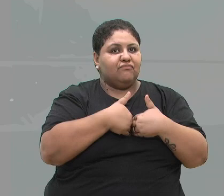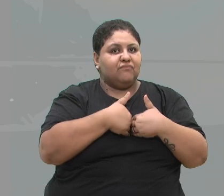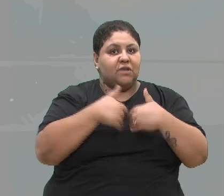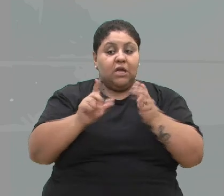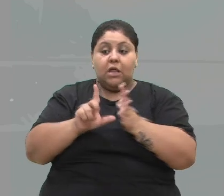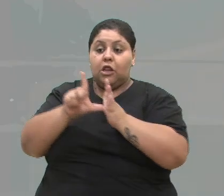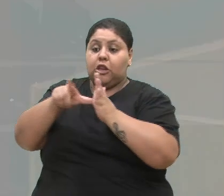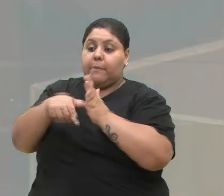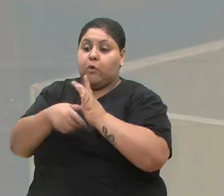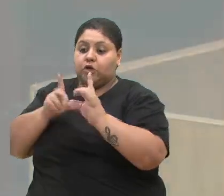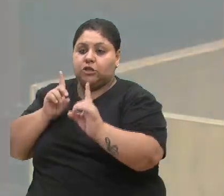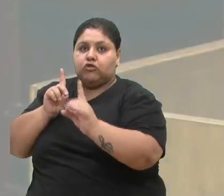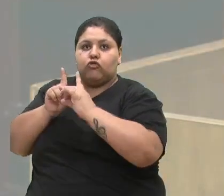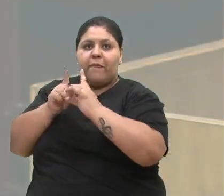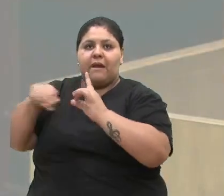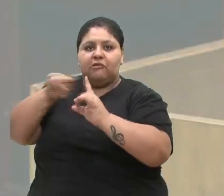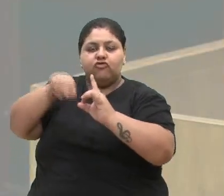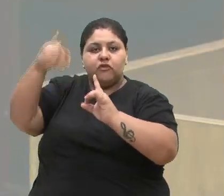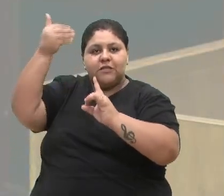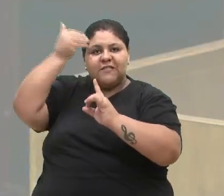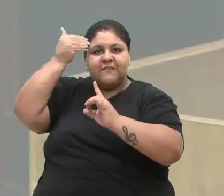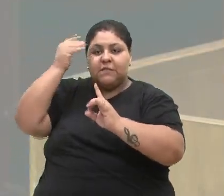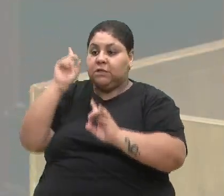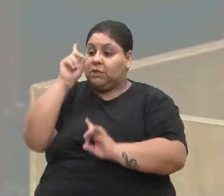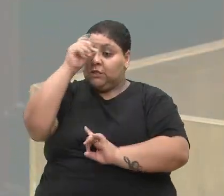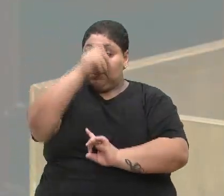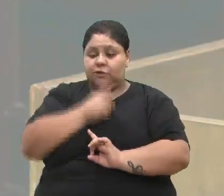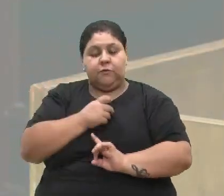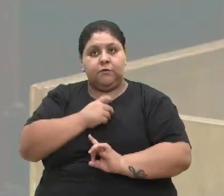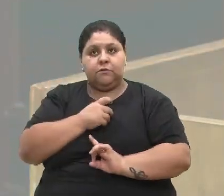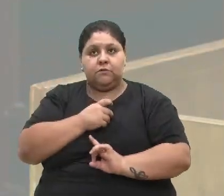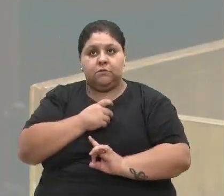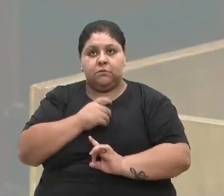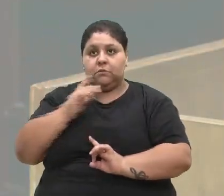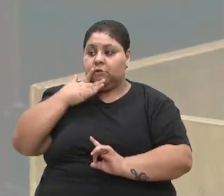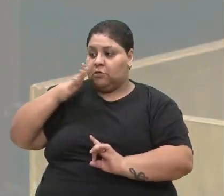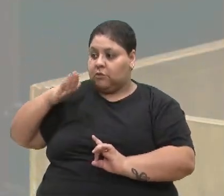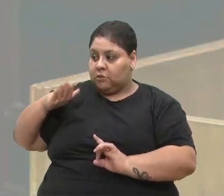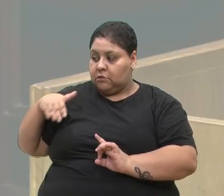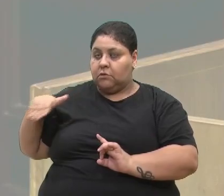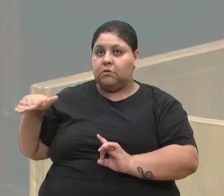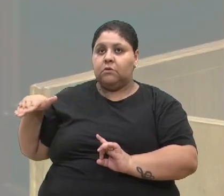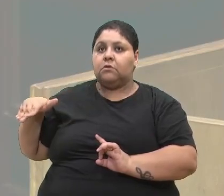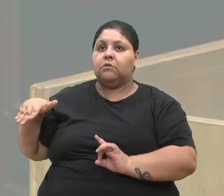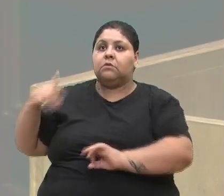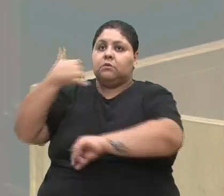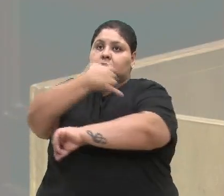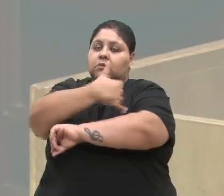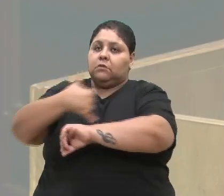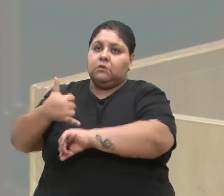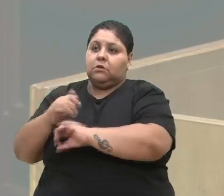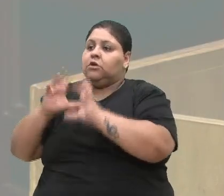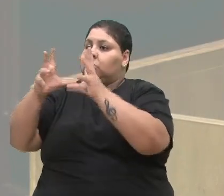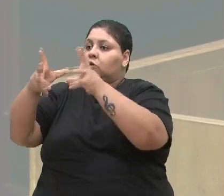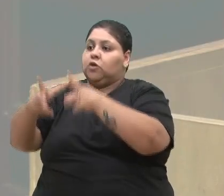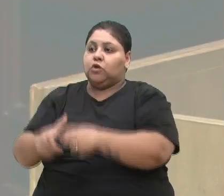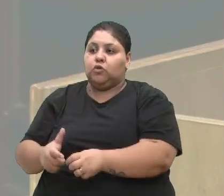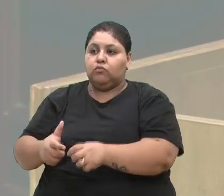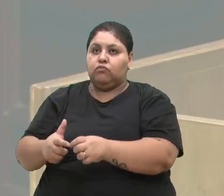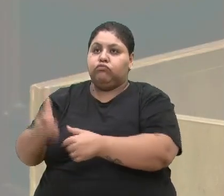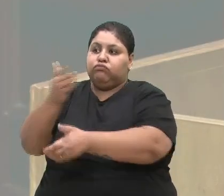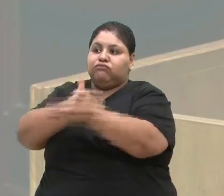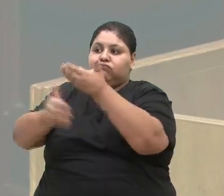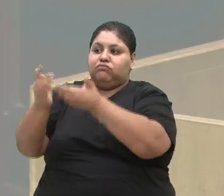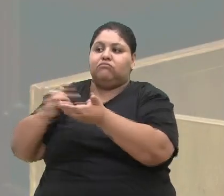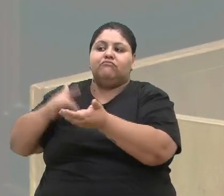um diagnóstico, a gente sabe também das dificuldades que essas crianças vão passar para ter todos os atendimentos de